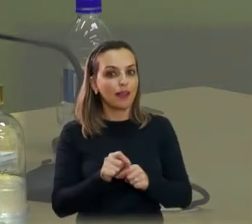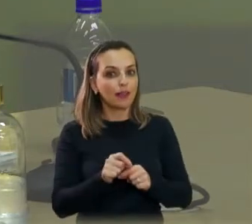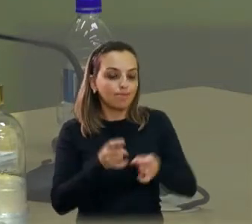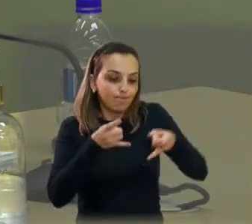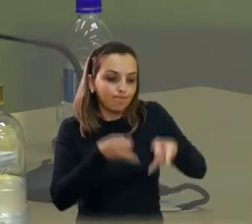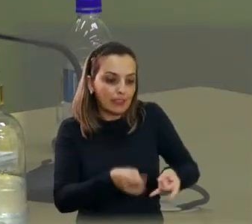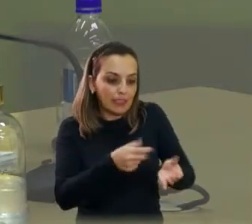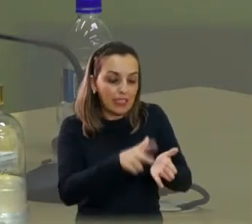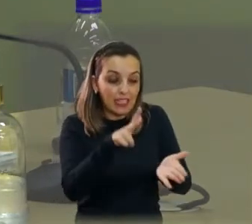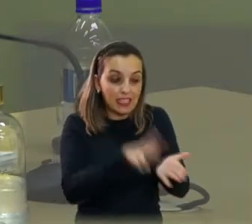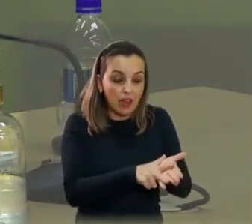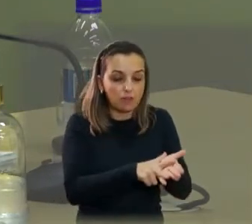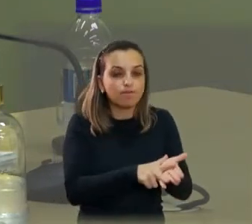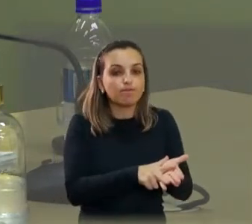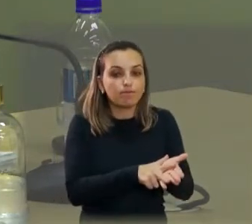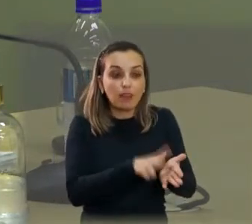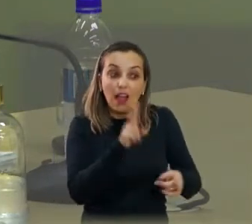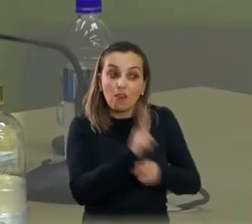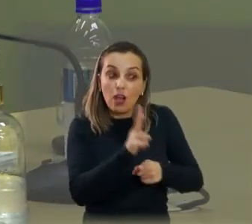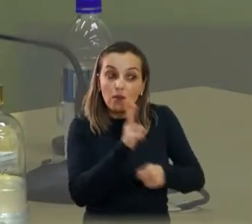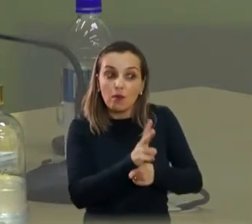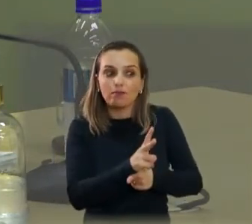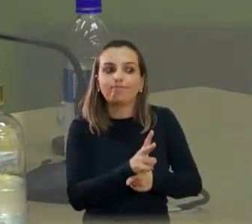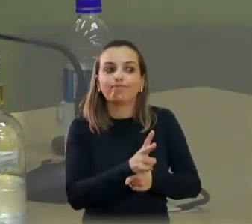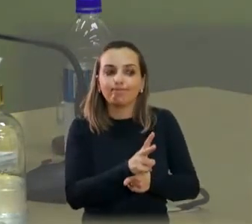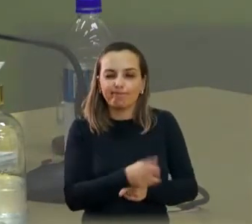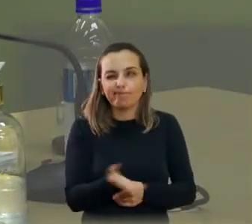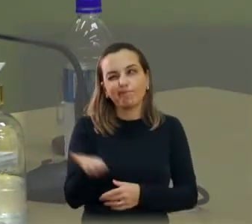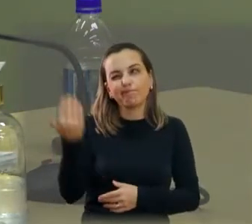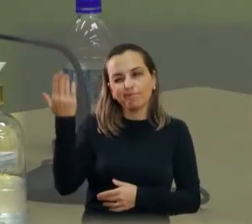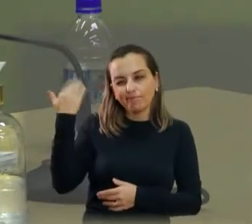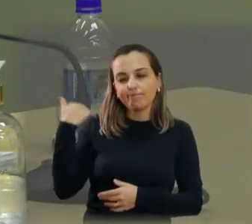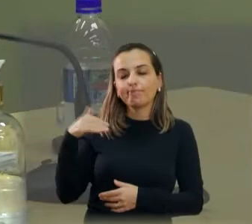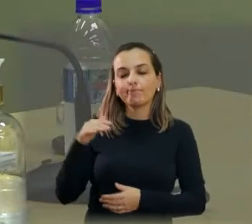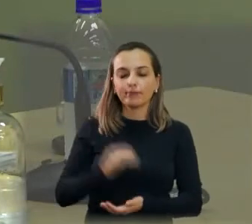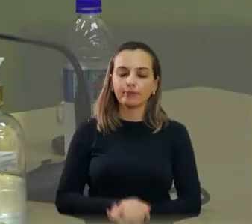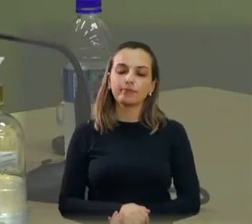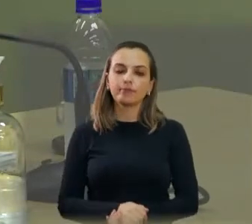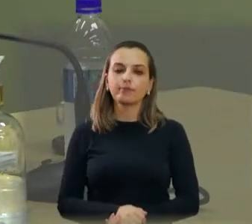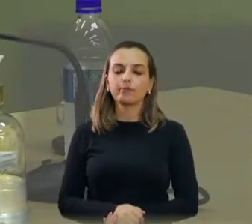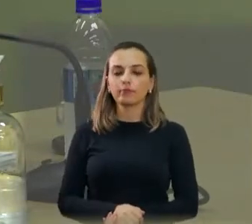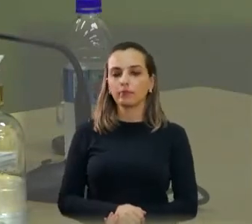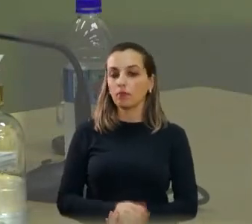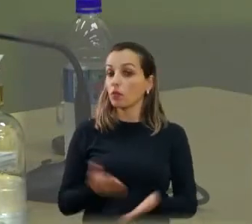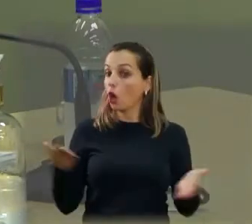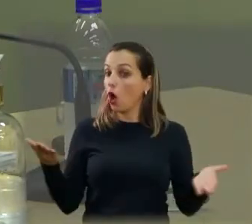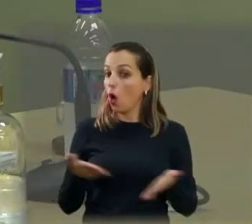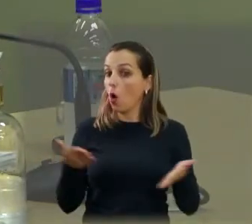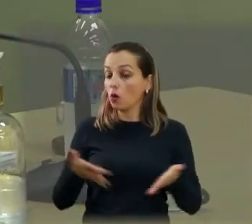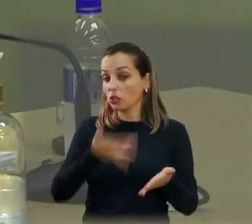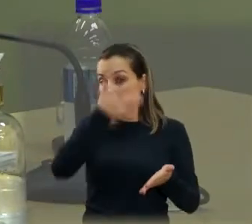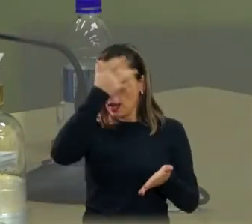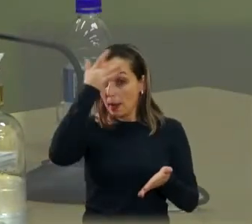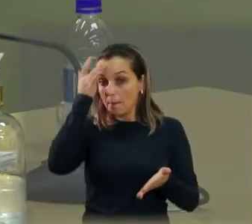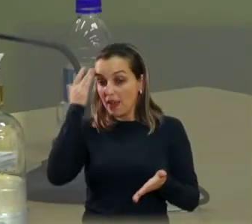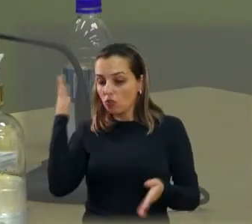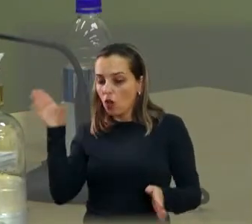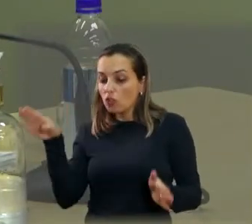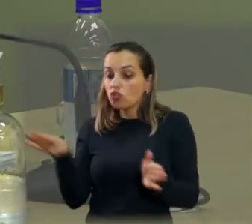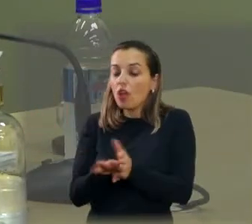internação preventiva, né? Velhos tempos. Hoje, os pacientes estão chegando já